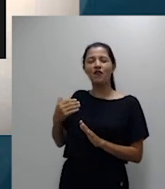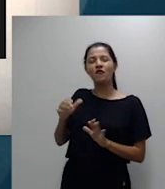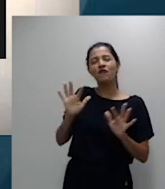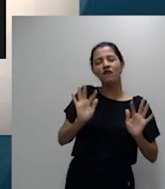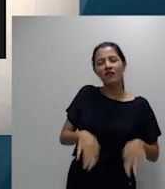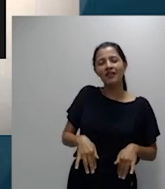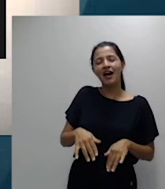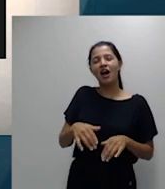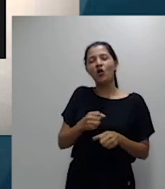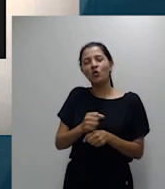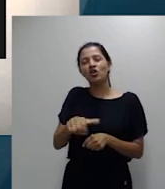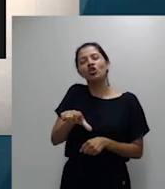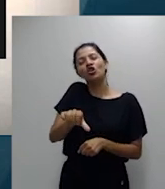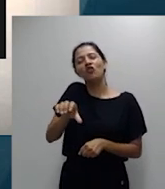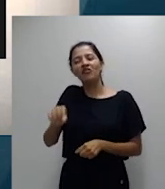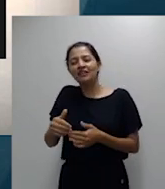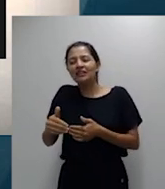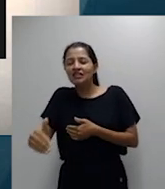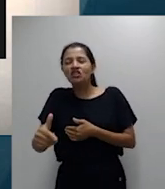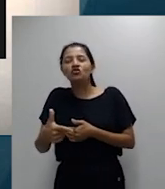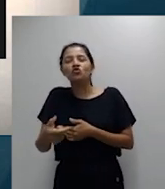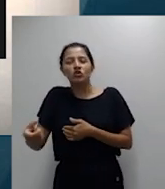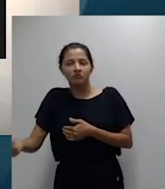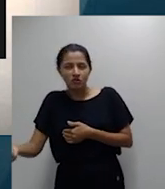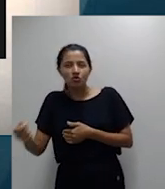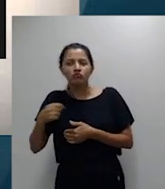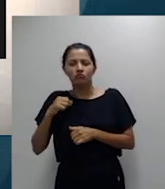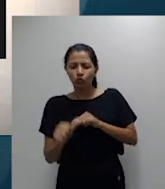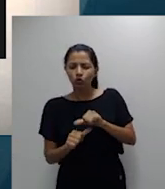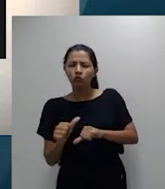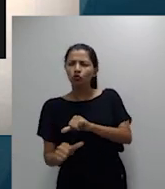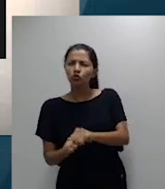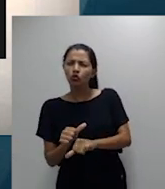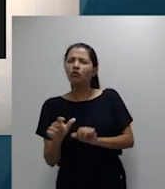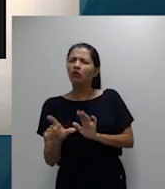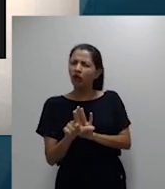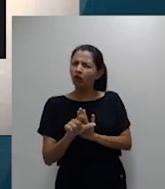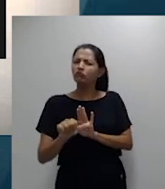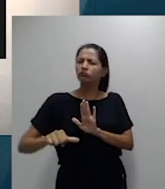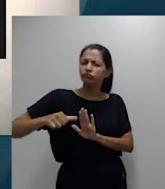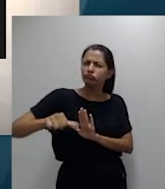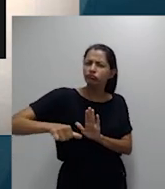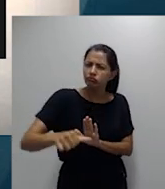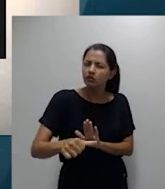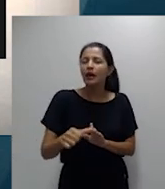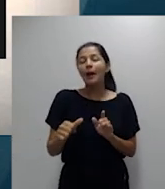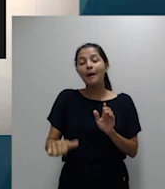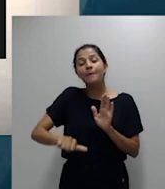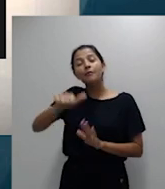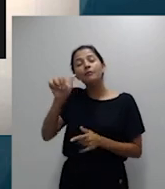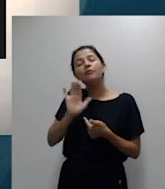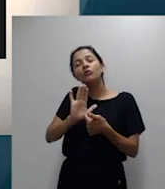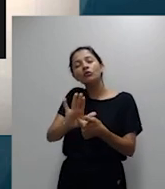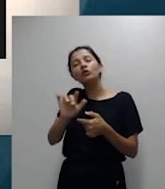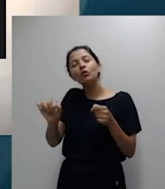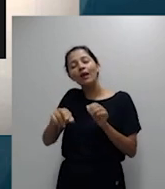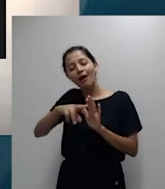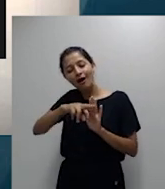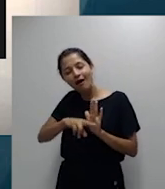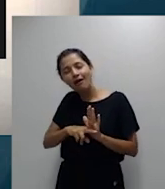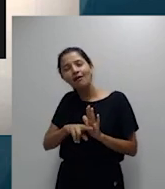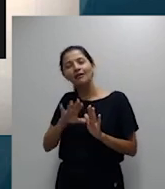dos anos2000 com várias alterações legislativas primeiro trazendo é normatização